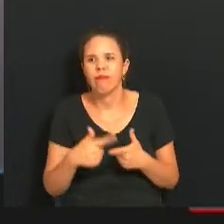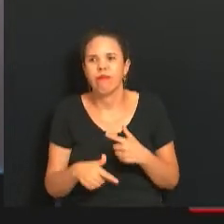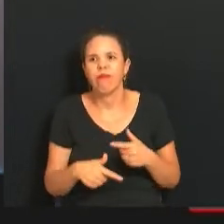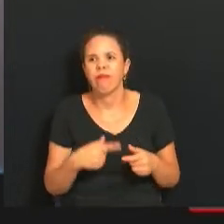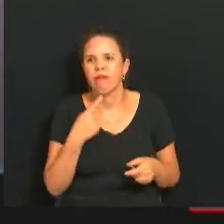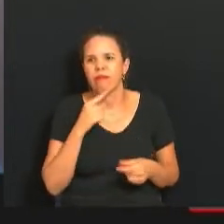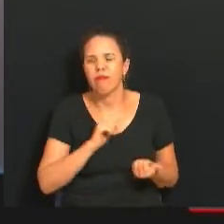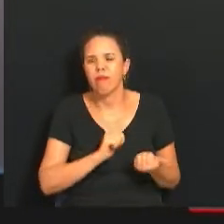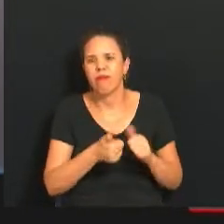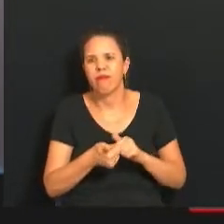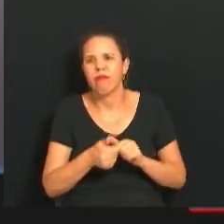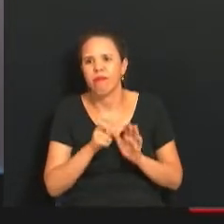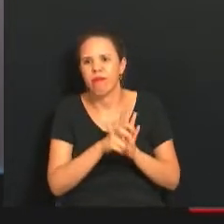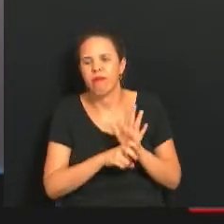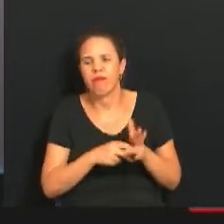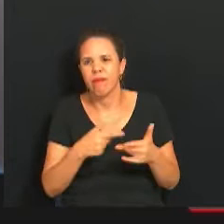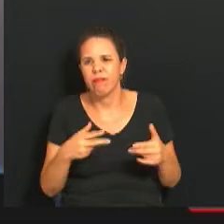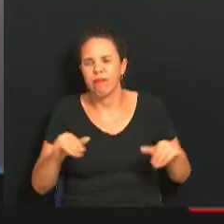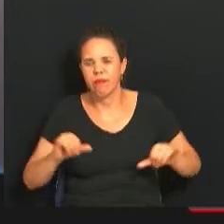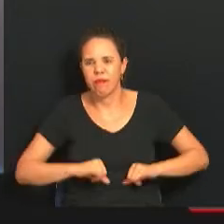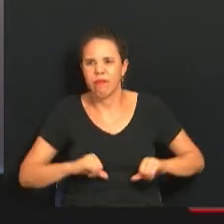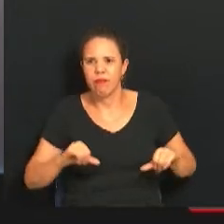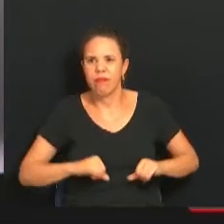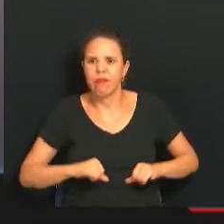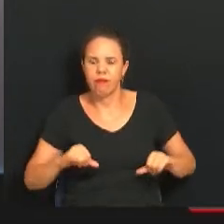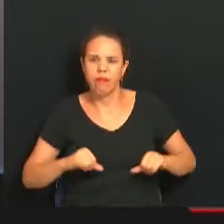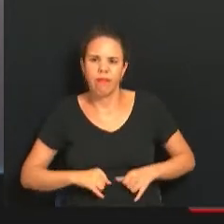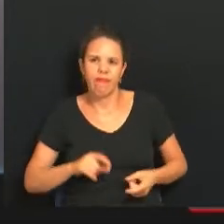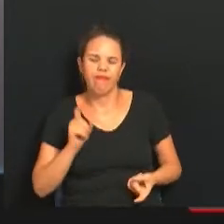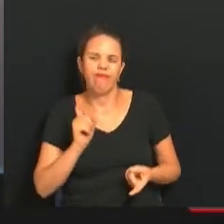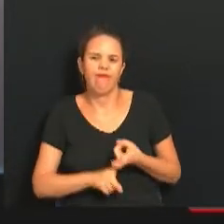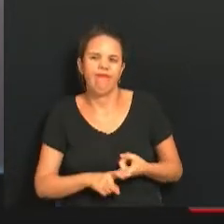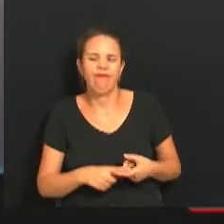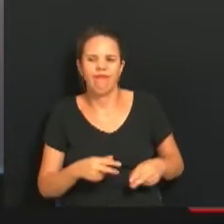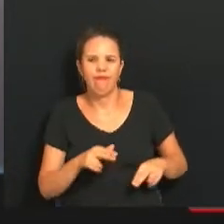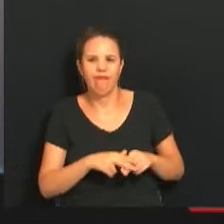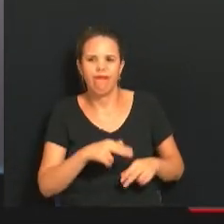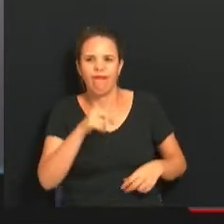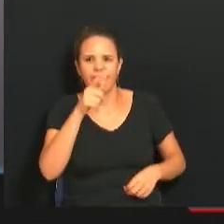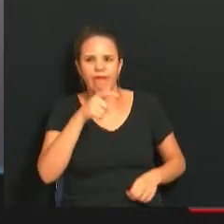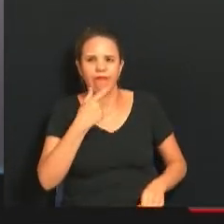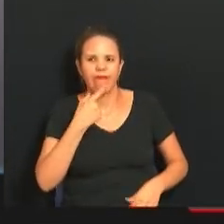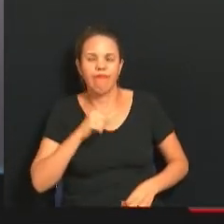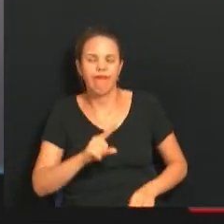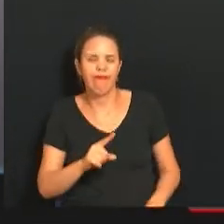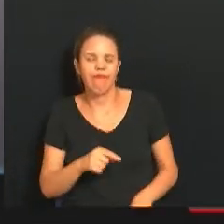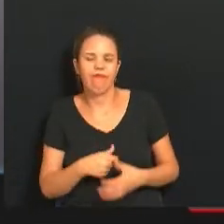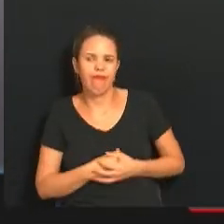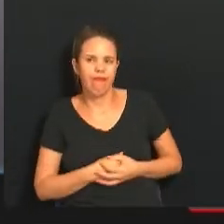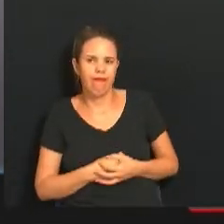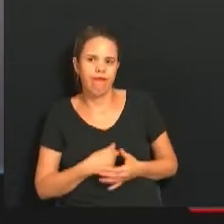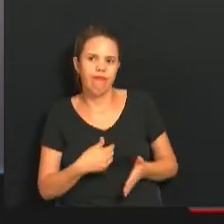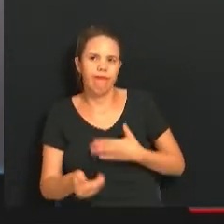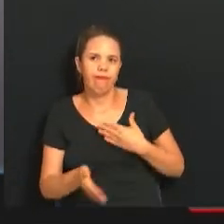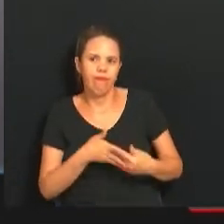atletas, para-atletas, enfim, que estão sofrendo sanções por serem russos, né, e independentemente